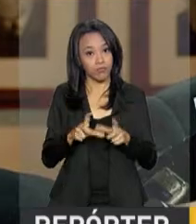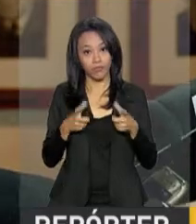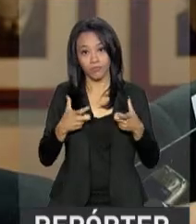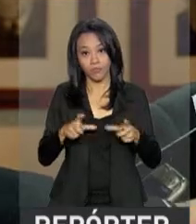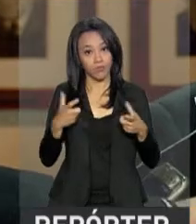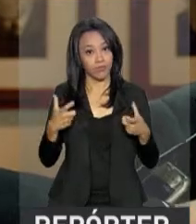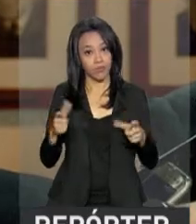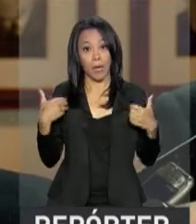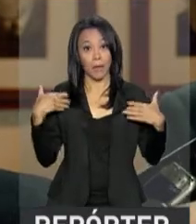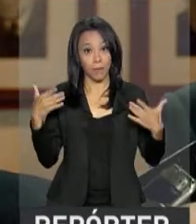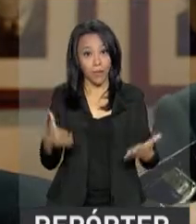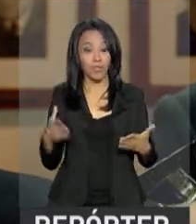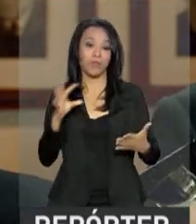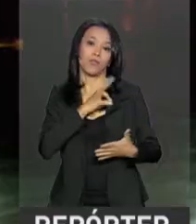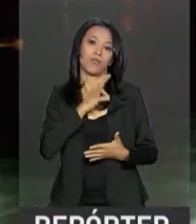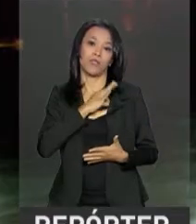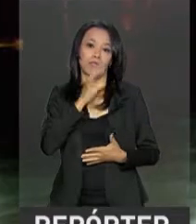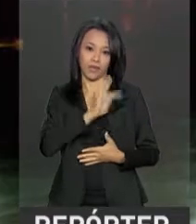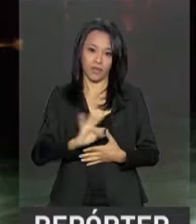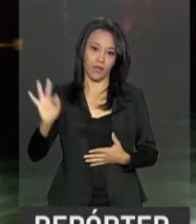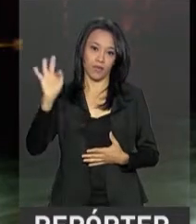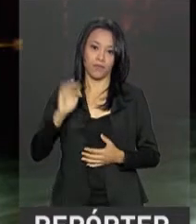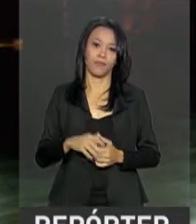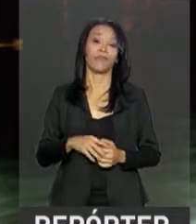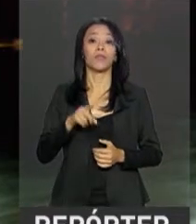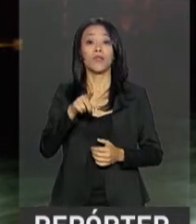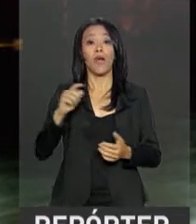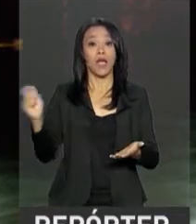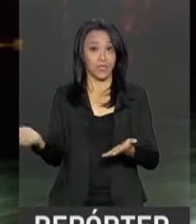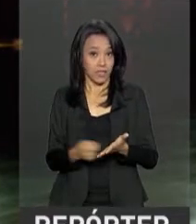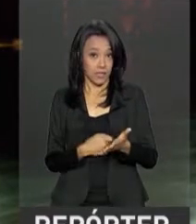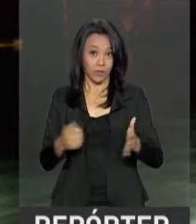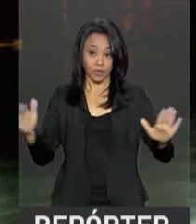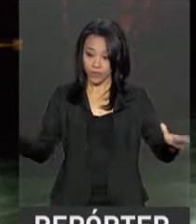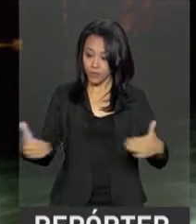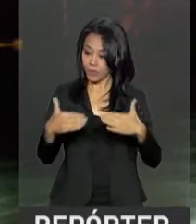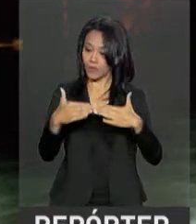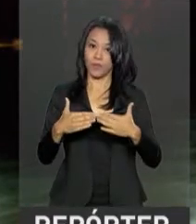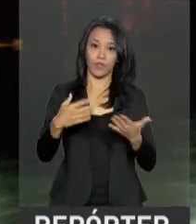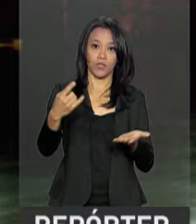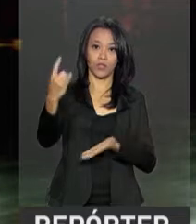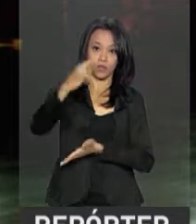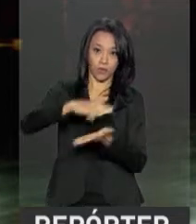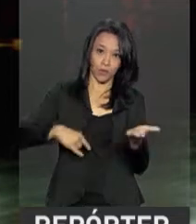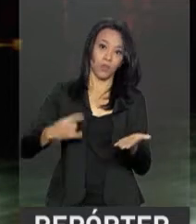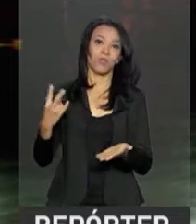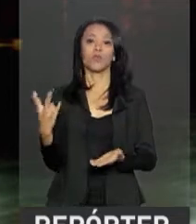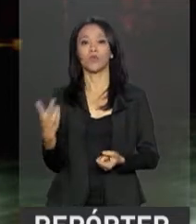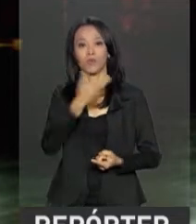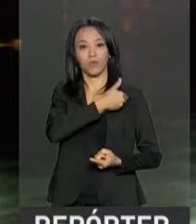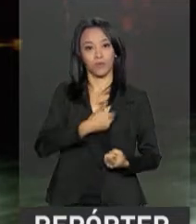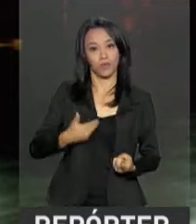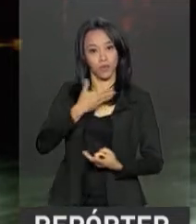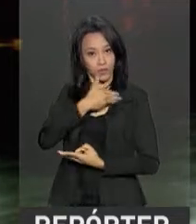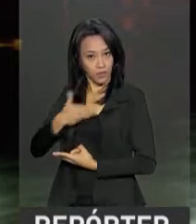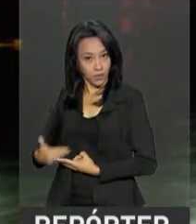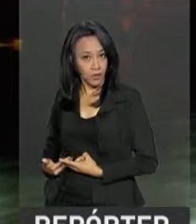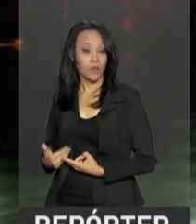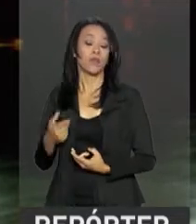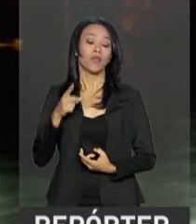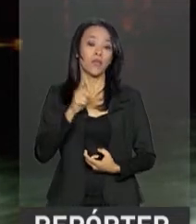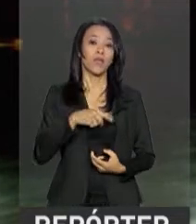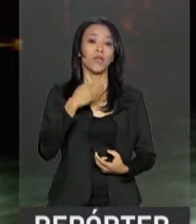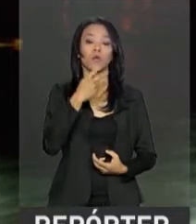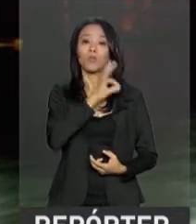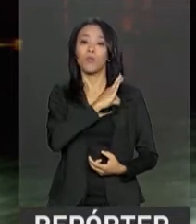da polícia federal desses grandes eventos a assinatura de acordo entre os dois governos prevê que os policiais brasileiros